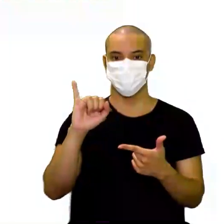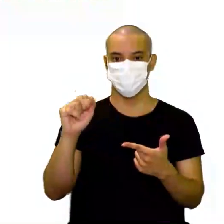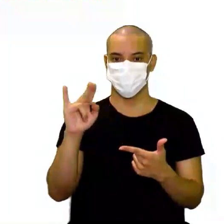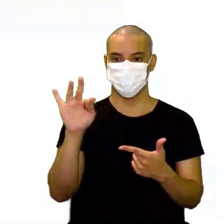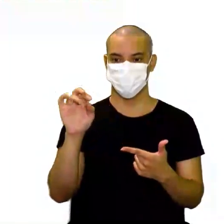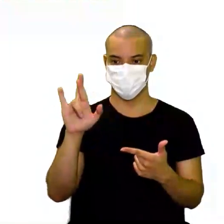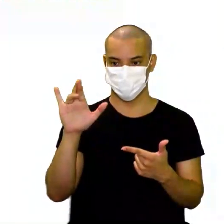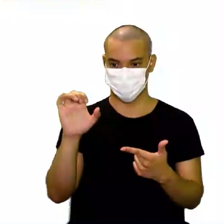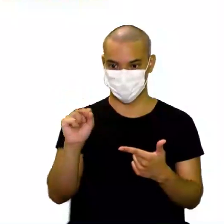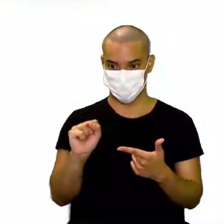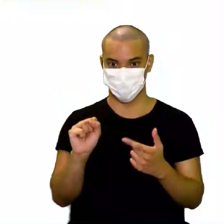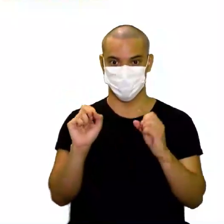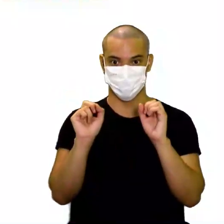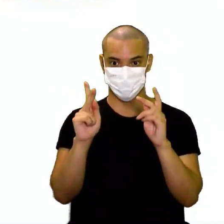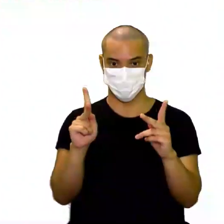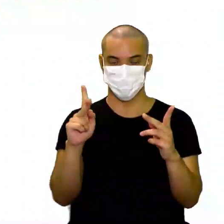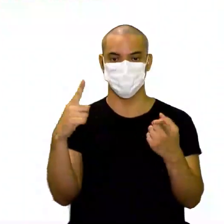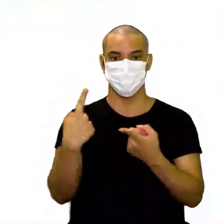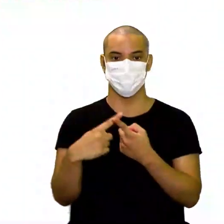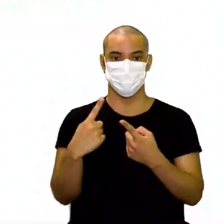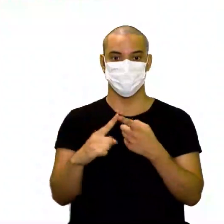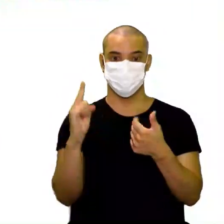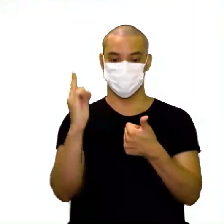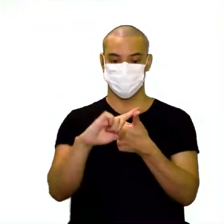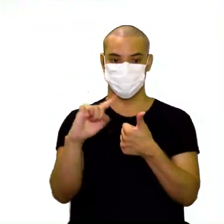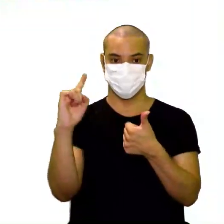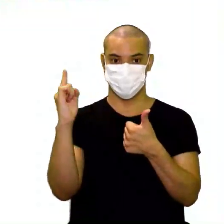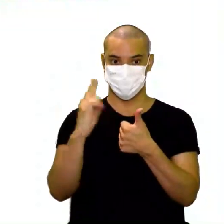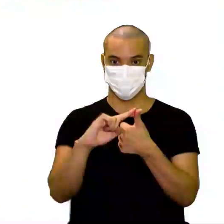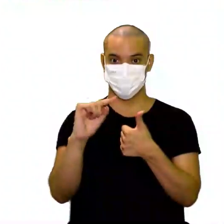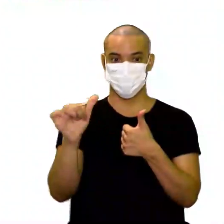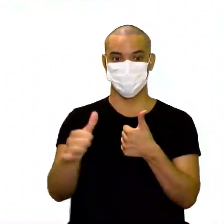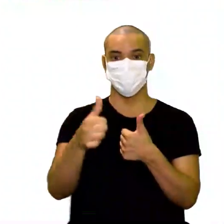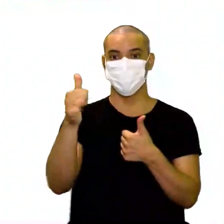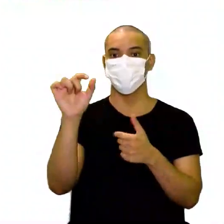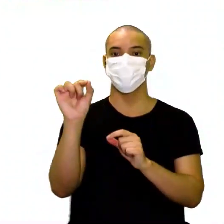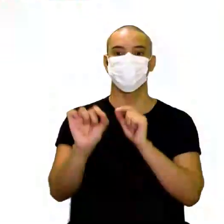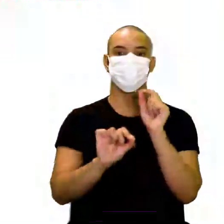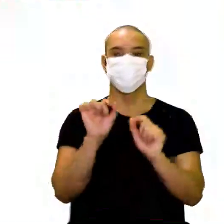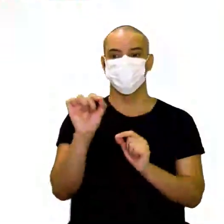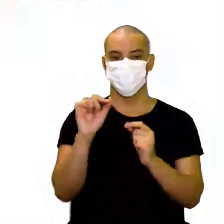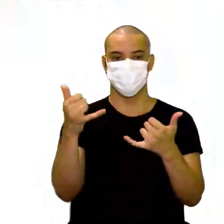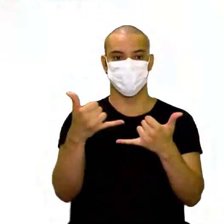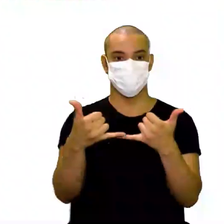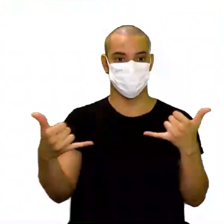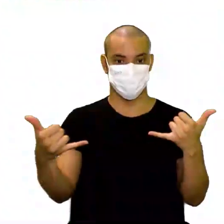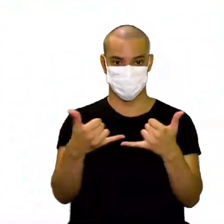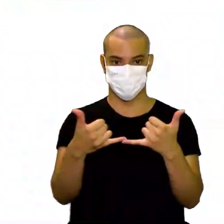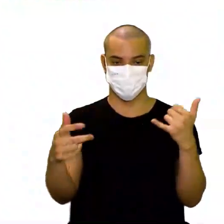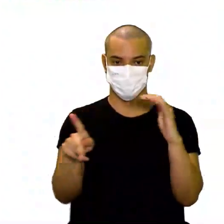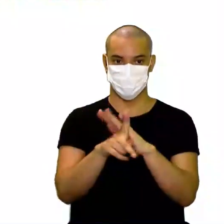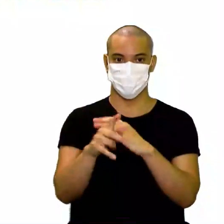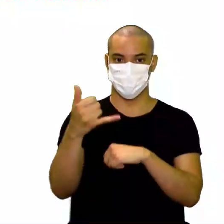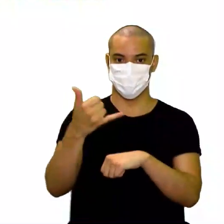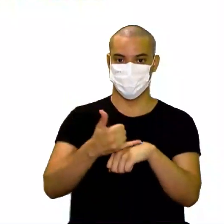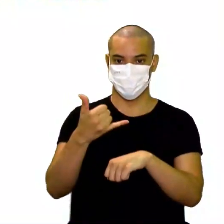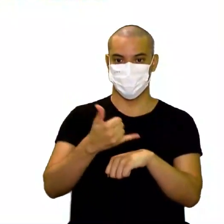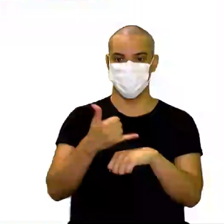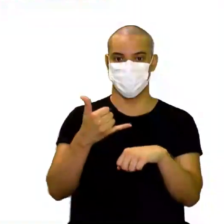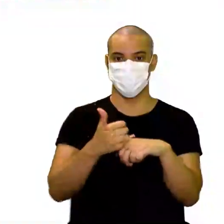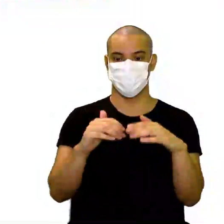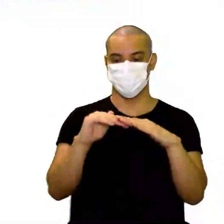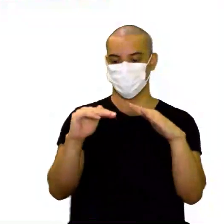disjuntores, ok? Os fusíveis são produzidos a partir de um fio metálico com baixo ponto